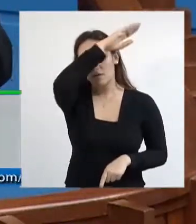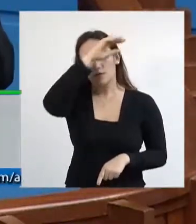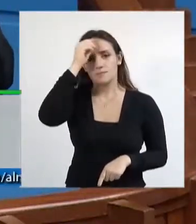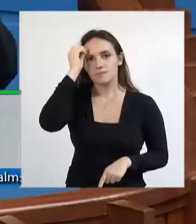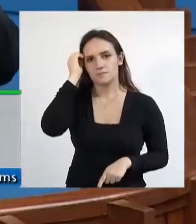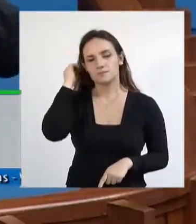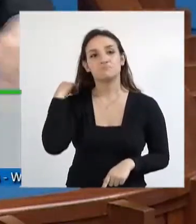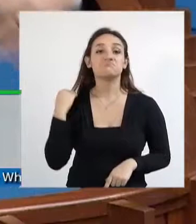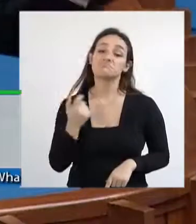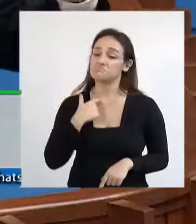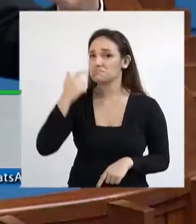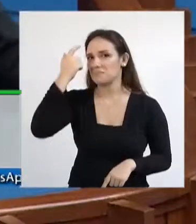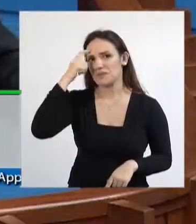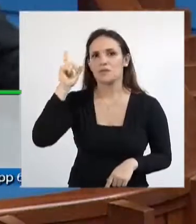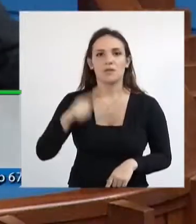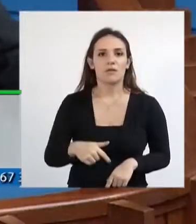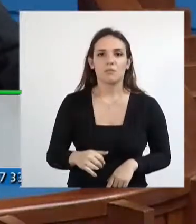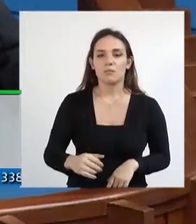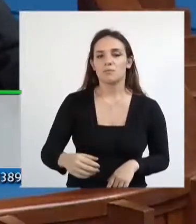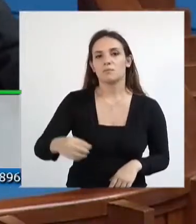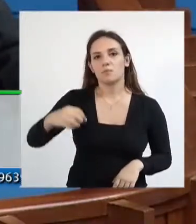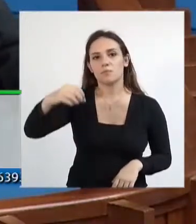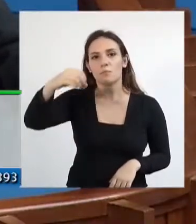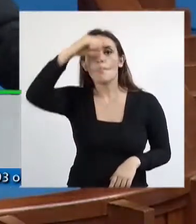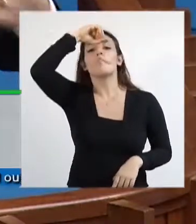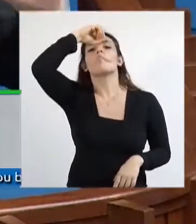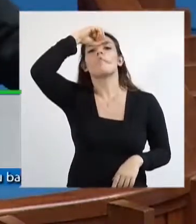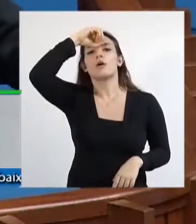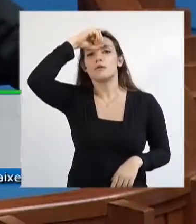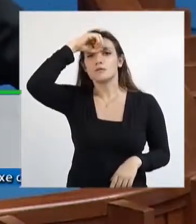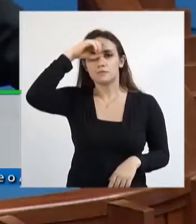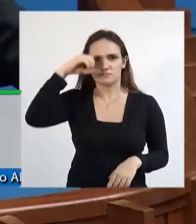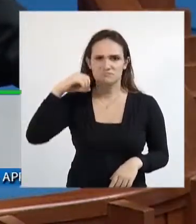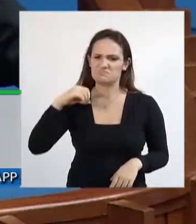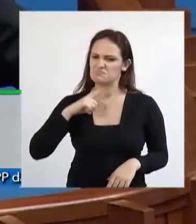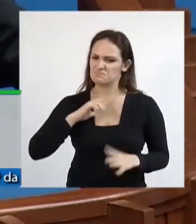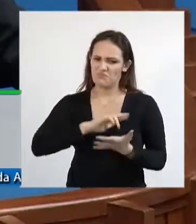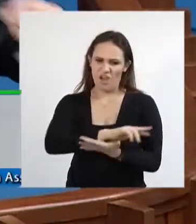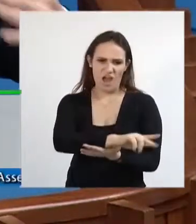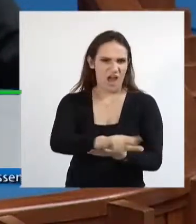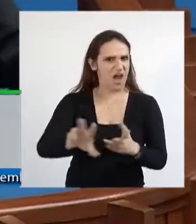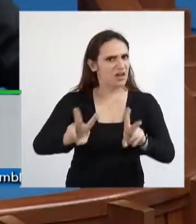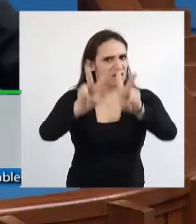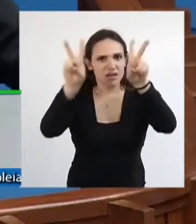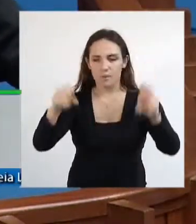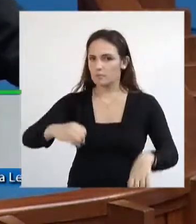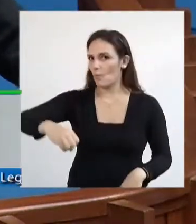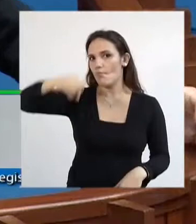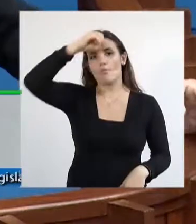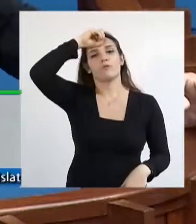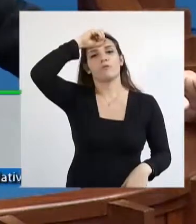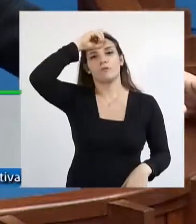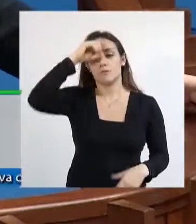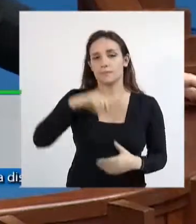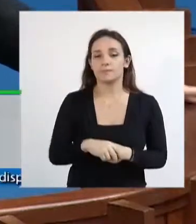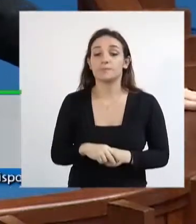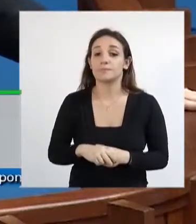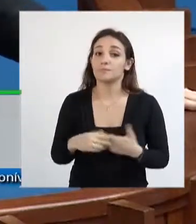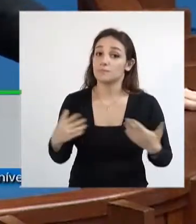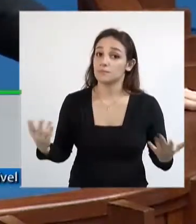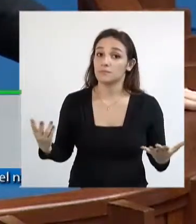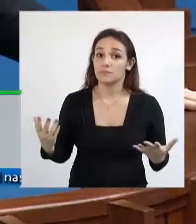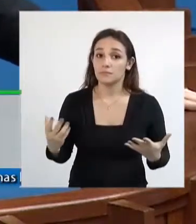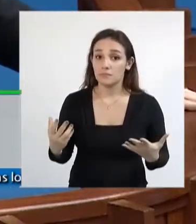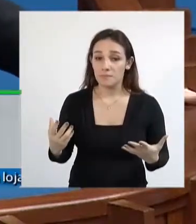que para mim é um ignorante em várias matérias, ignorante,